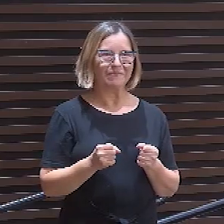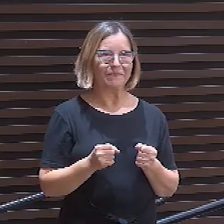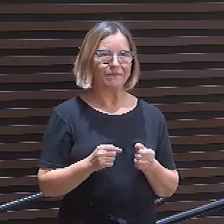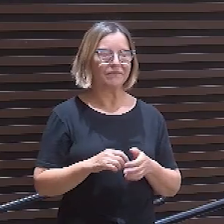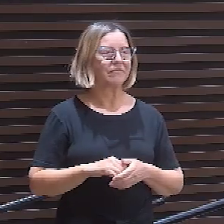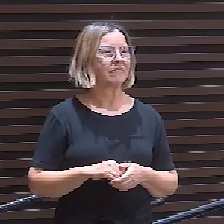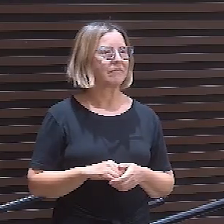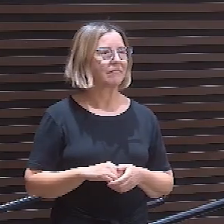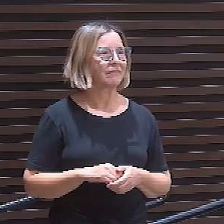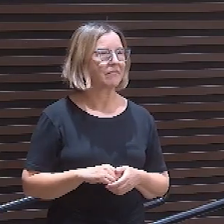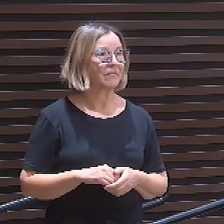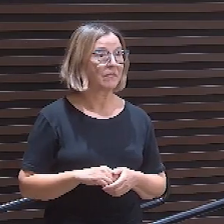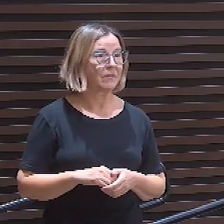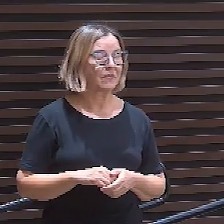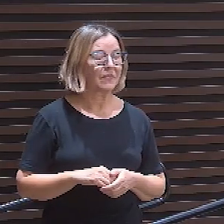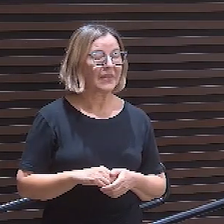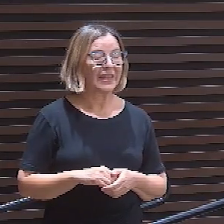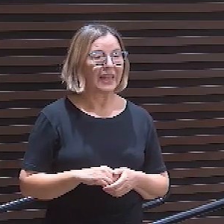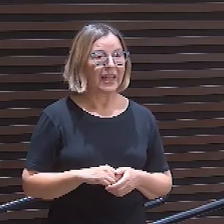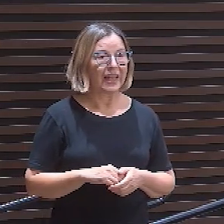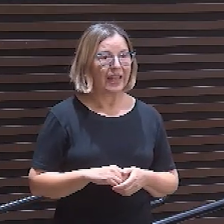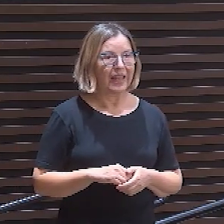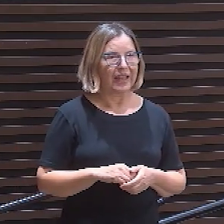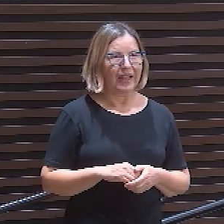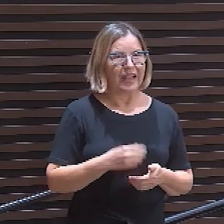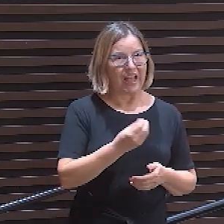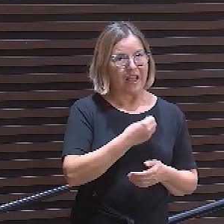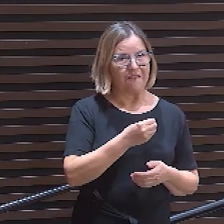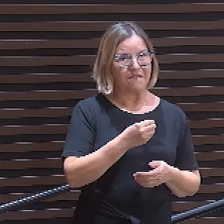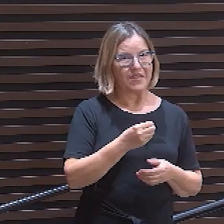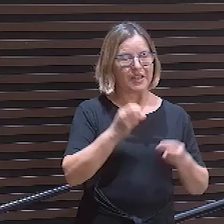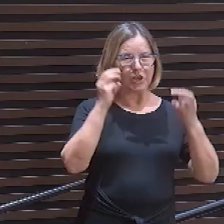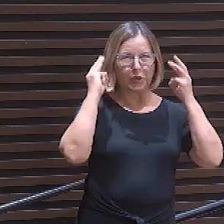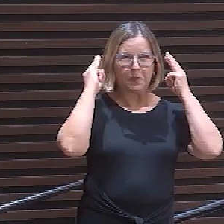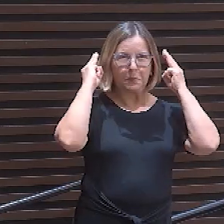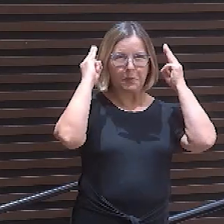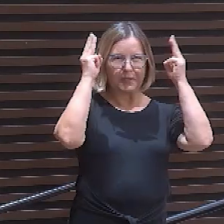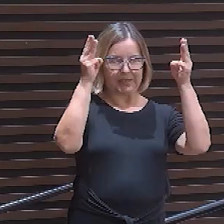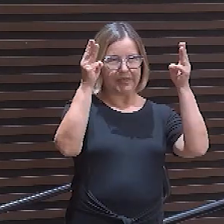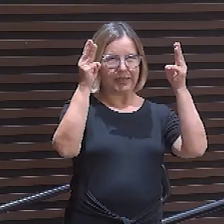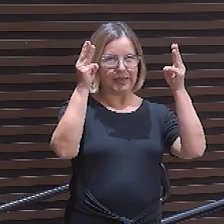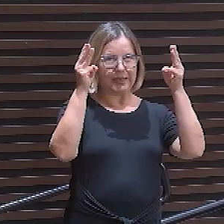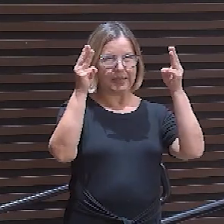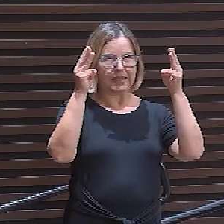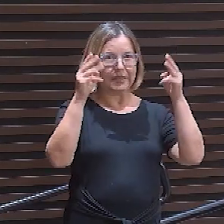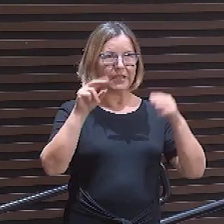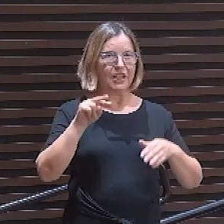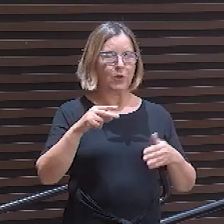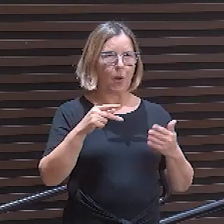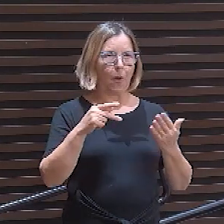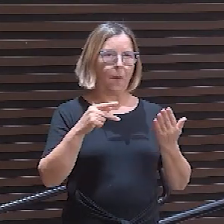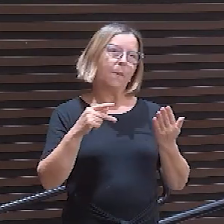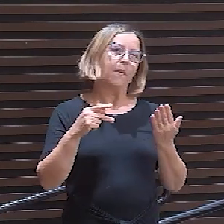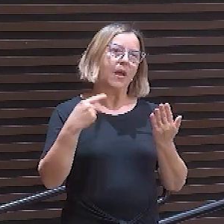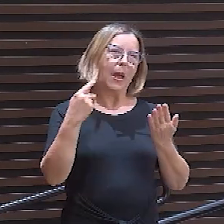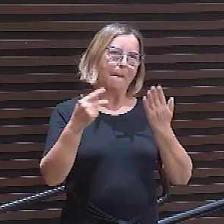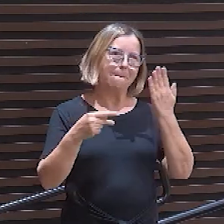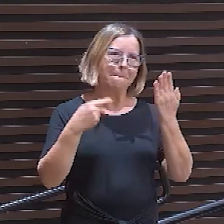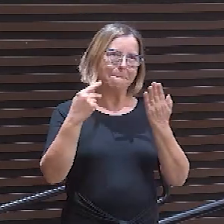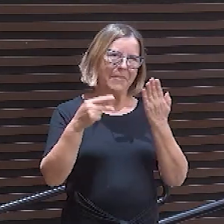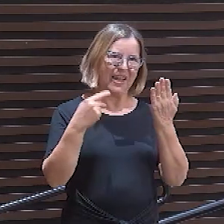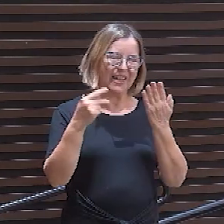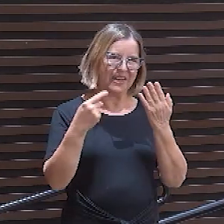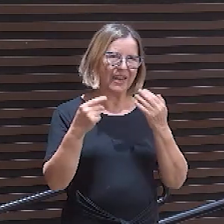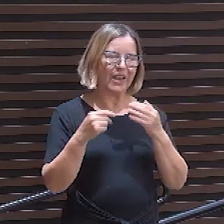Meus irmãos, a jornada de Moisés é uma parábola da vida de cristã. Nós começamos com a fé herdada